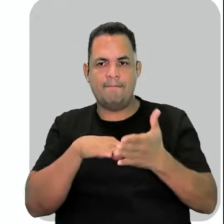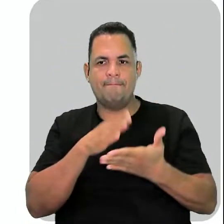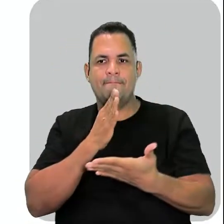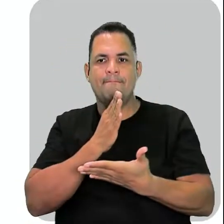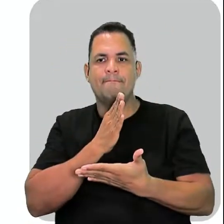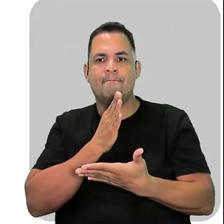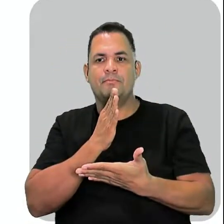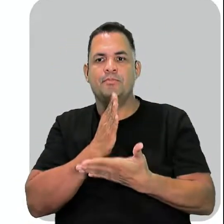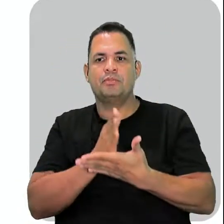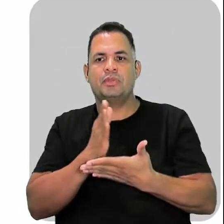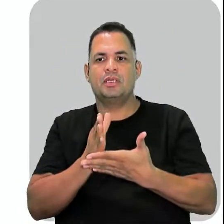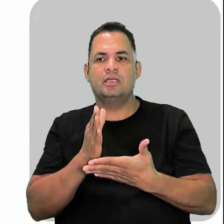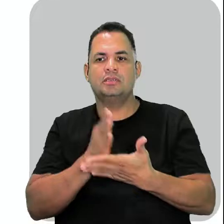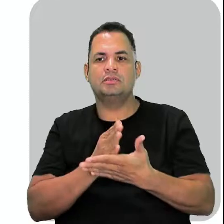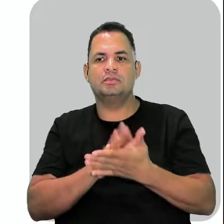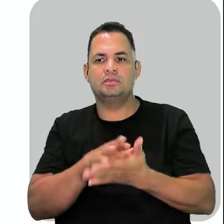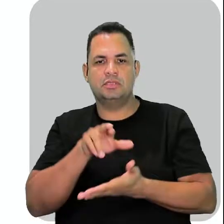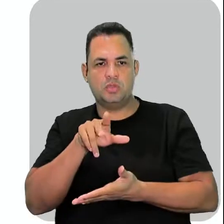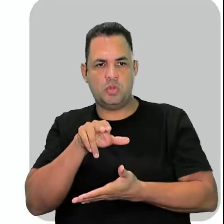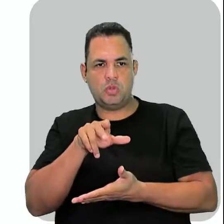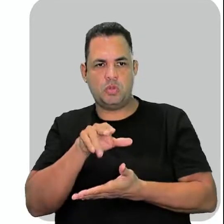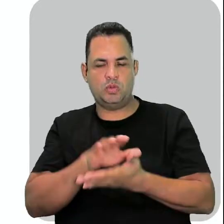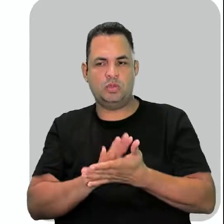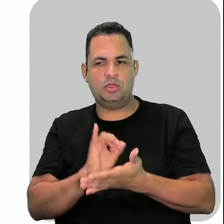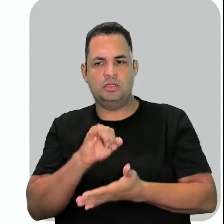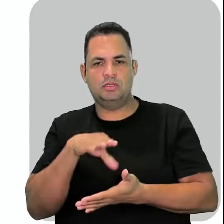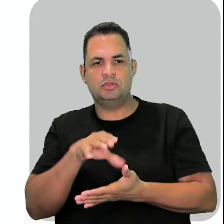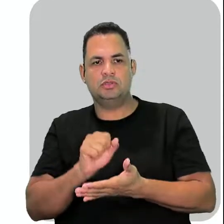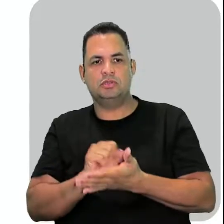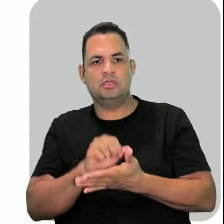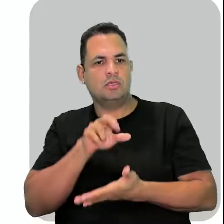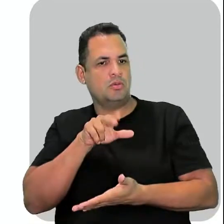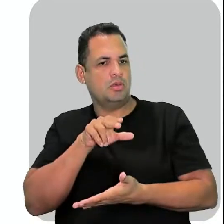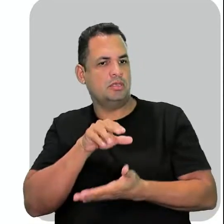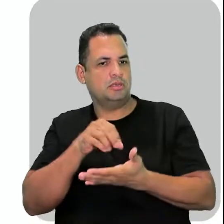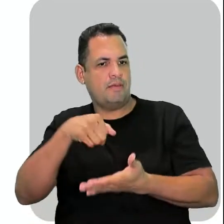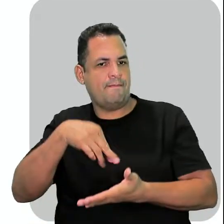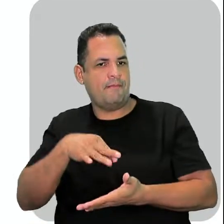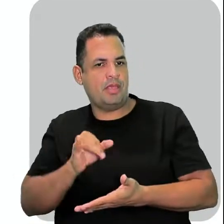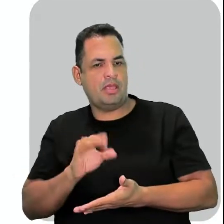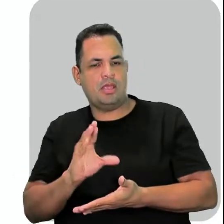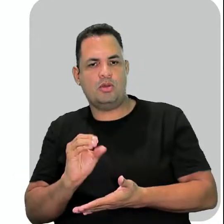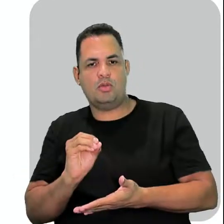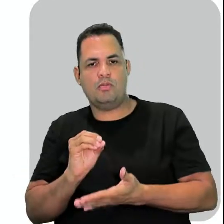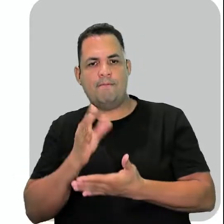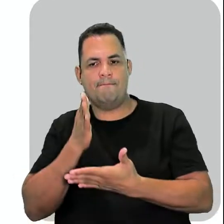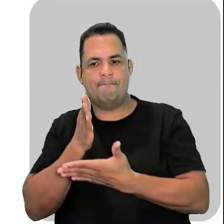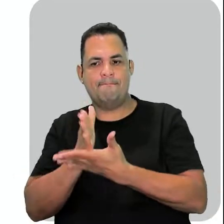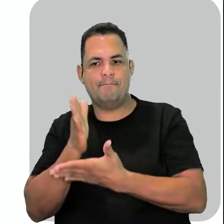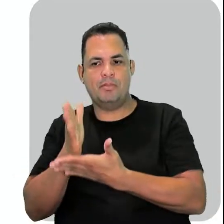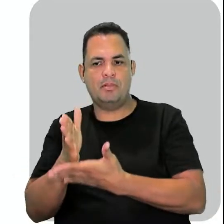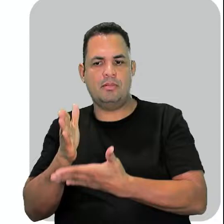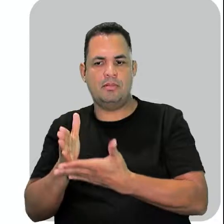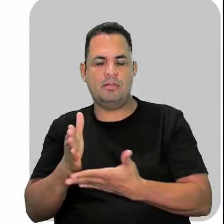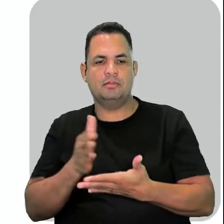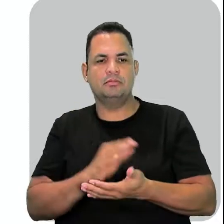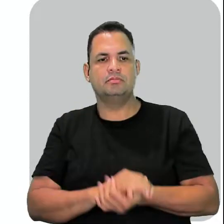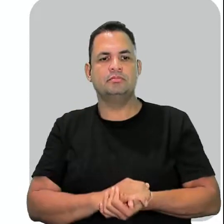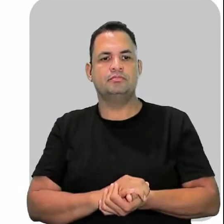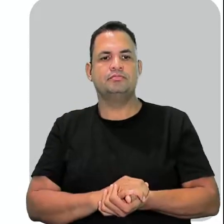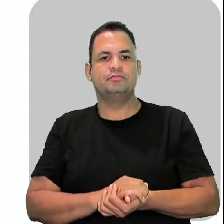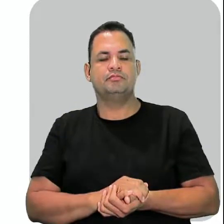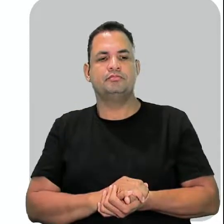significa partes iguais. Iso quer dizer iguais e mero quer dizer